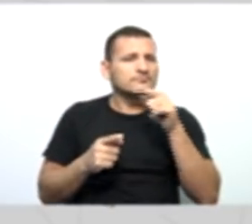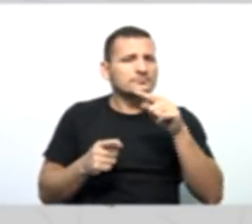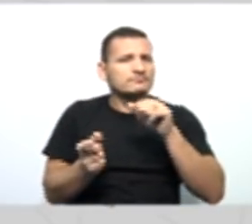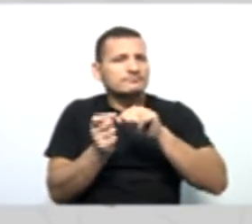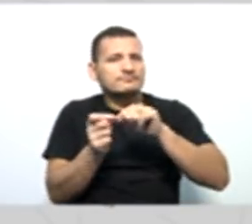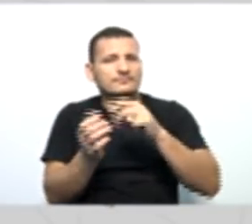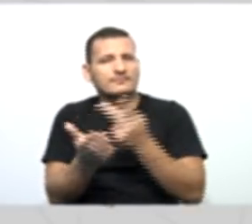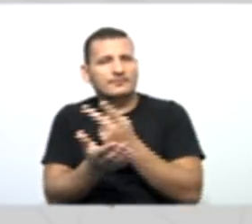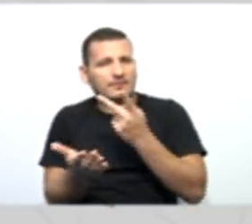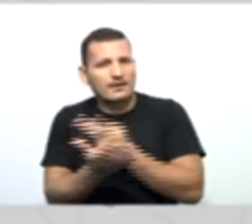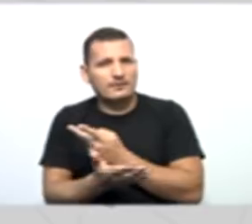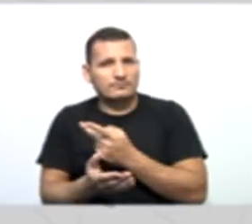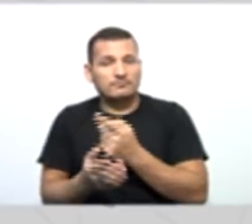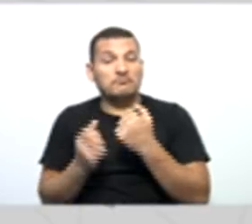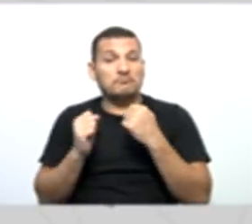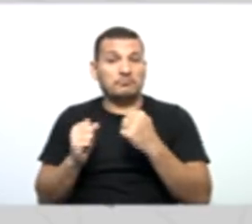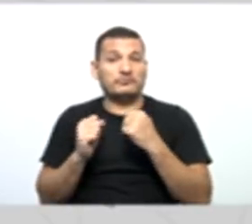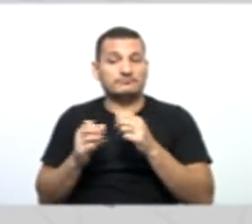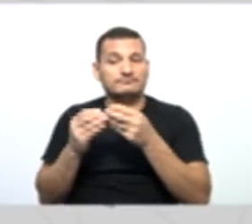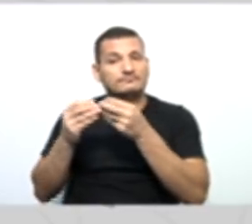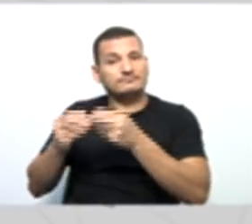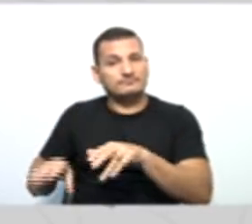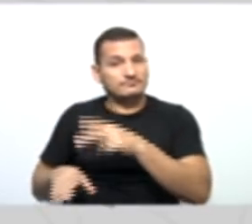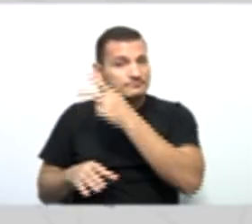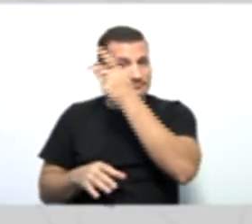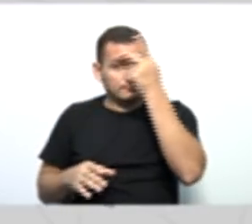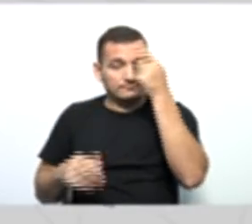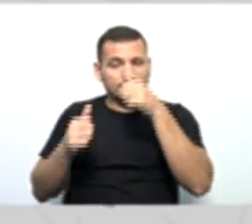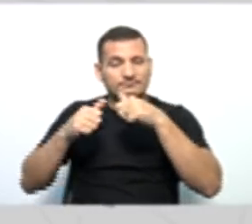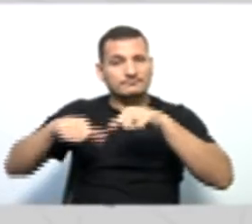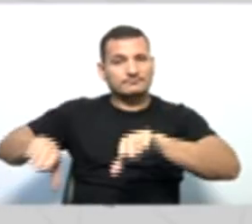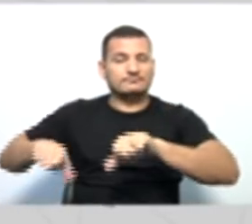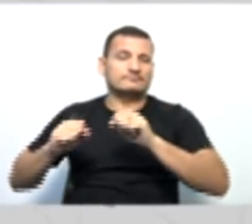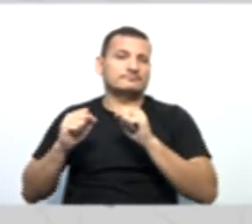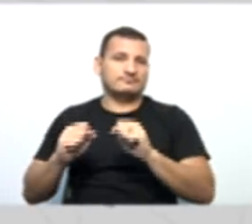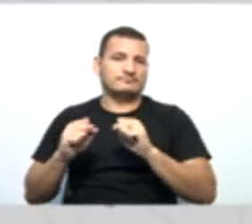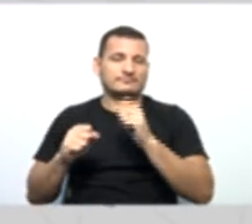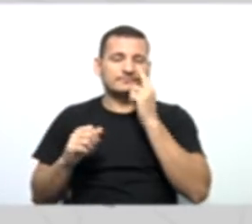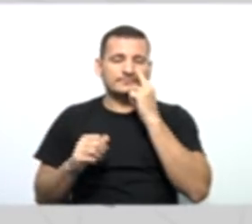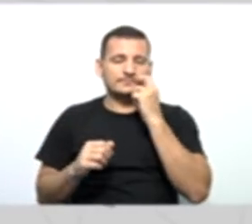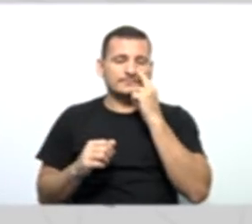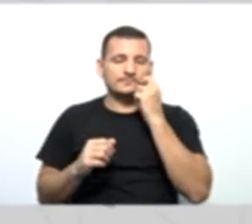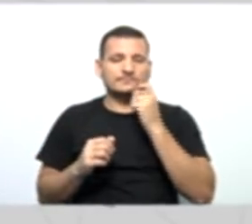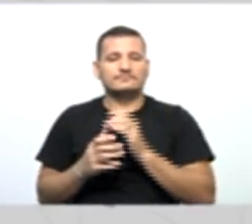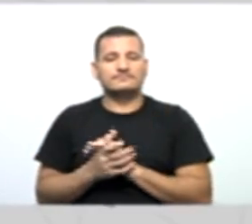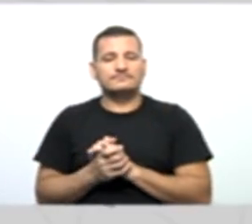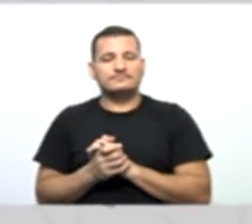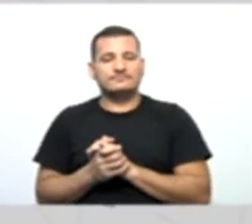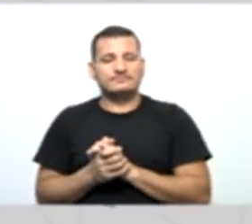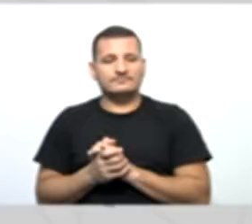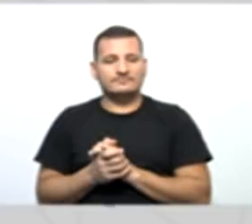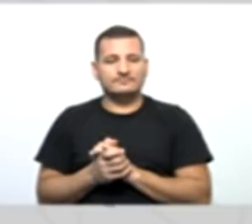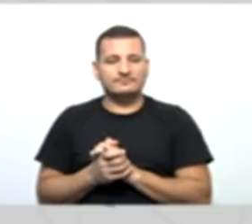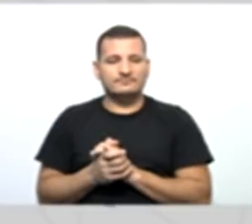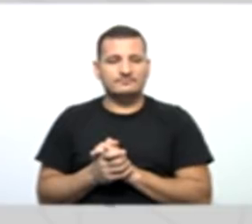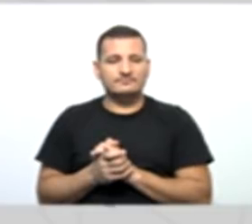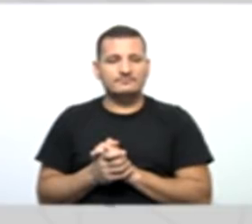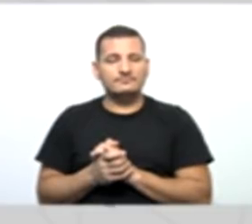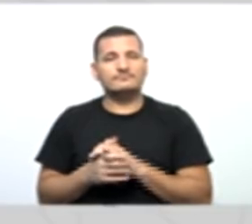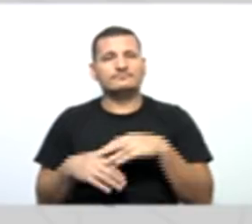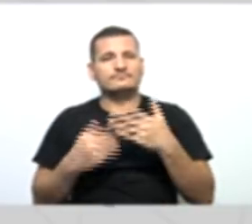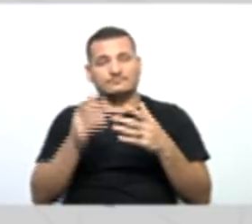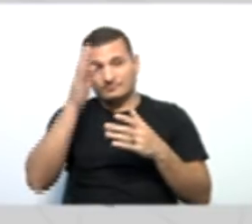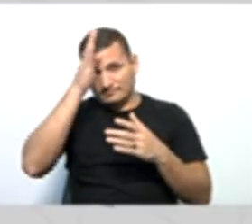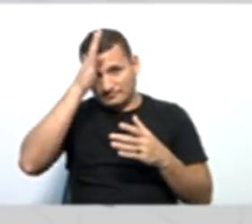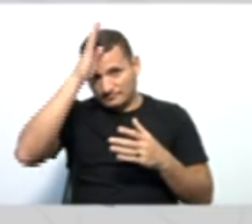problema, piora a situação da pessoa que está, né, que aconteceu esse acidente. Então, olha lá, já os